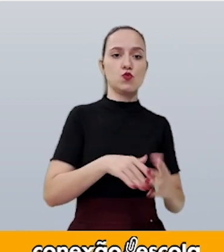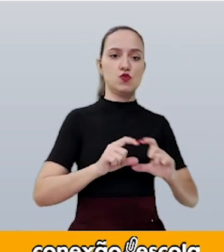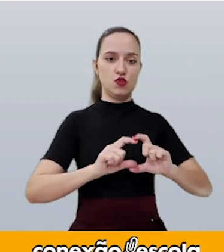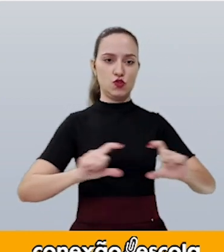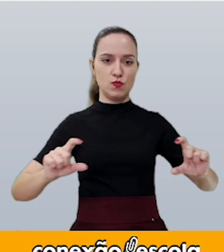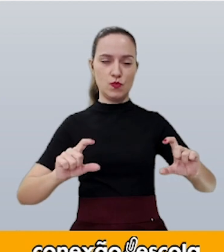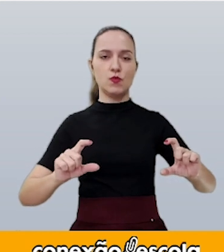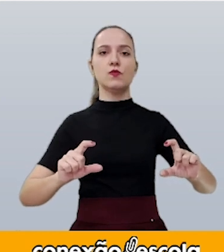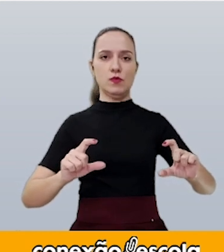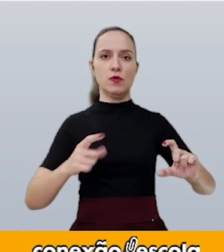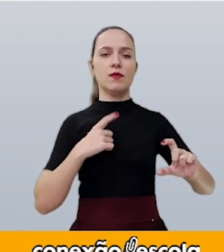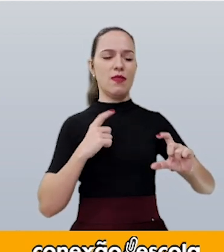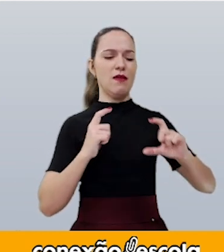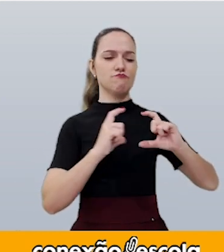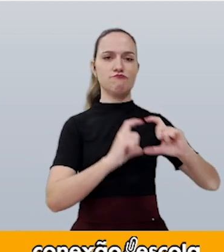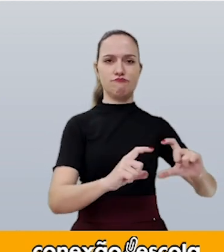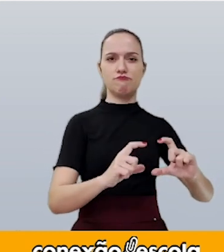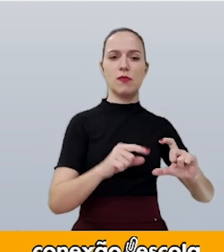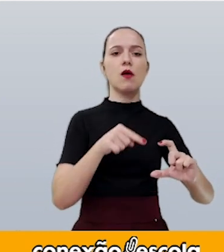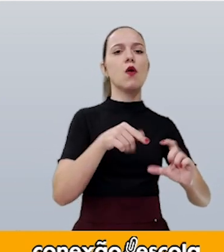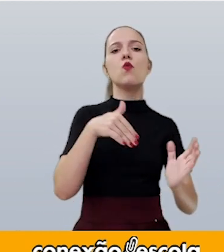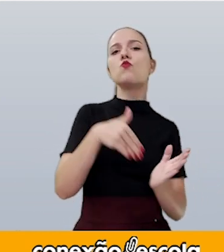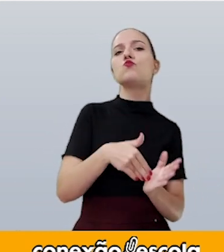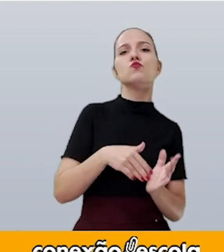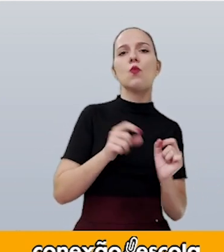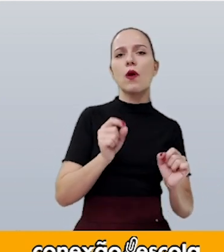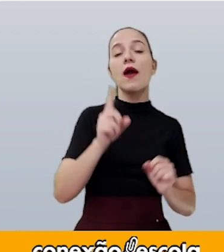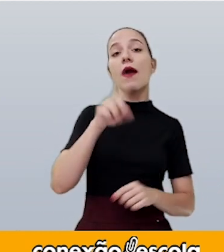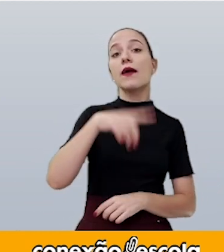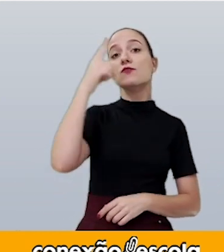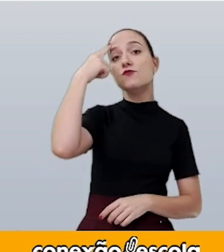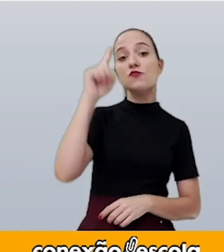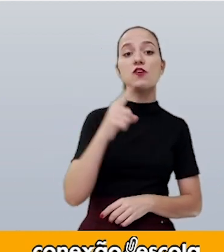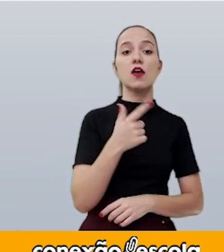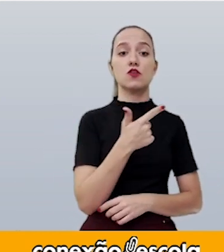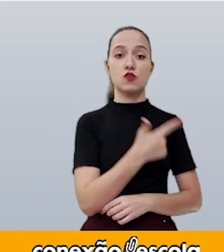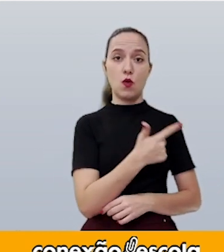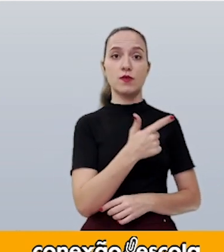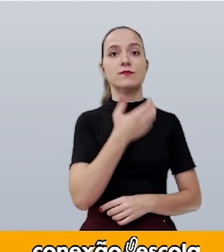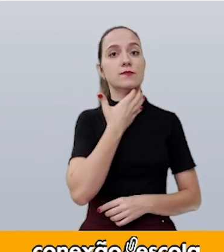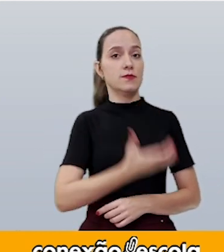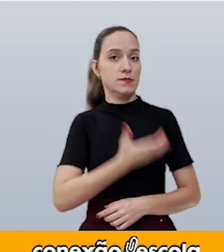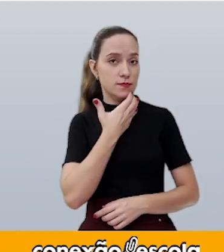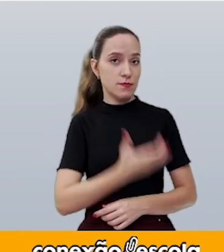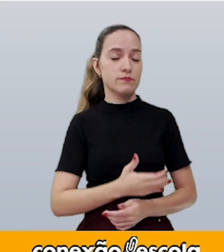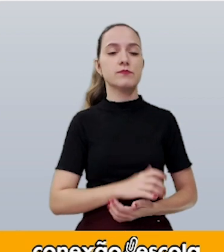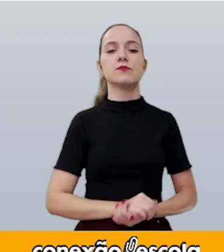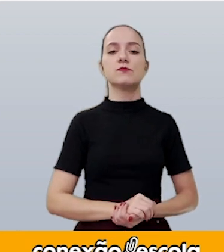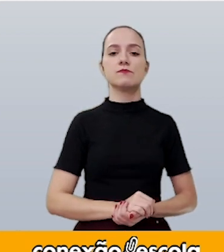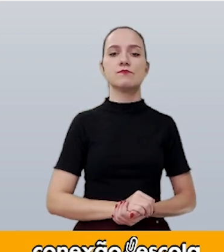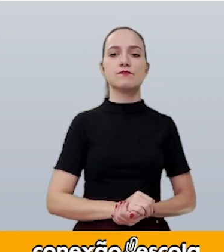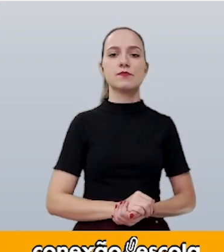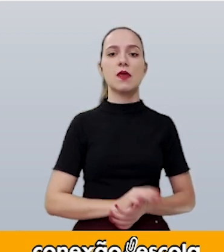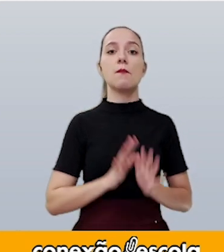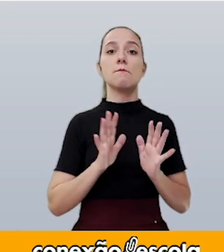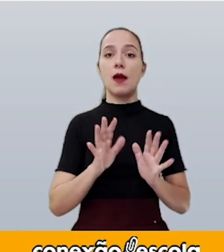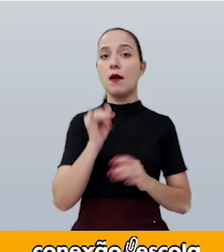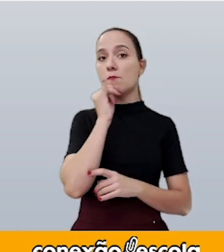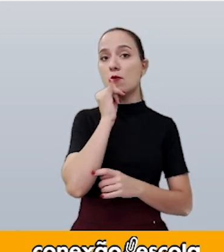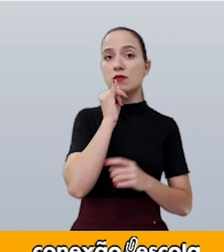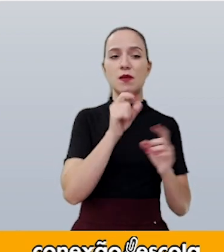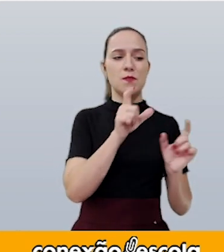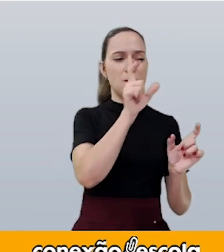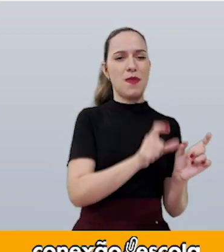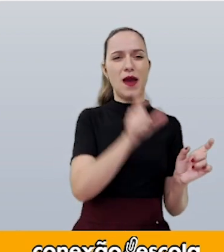4. Dessa primeira coluna está preenchida com a data 2/12. Já a segunda célula